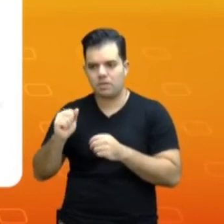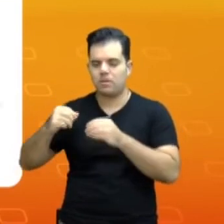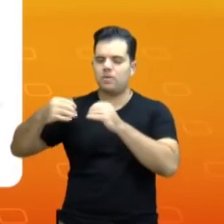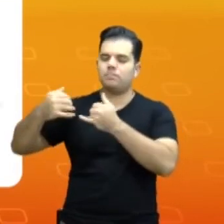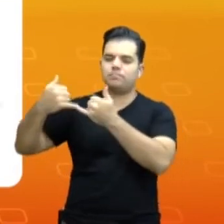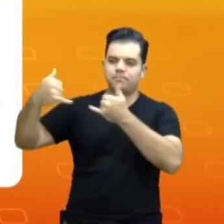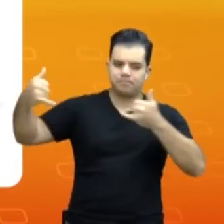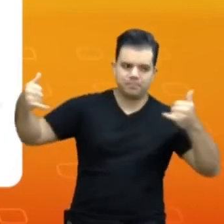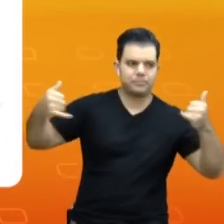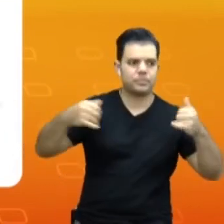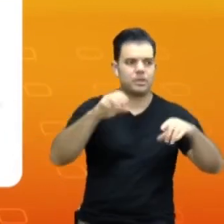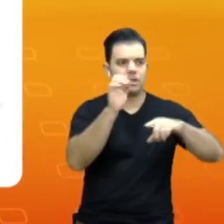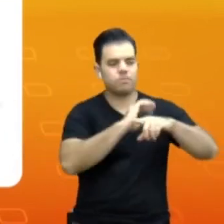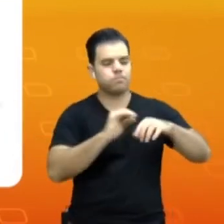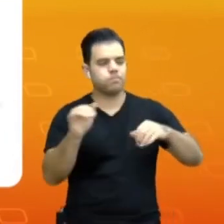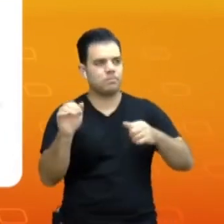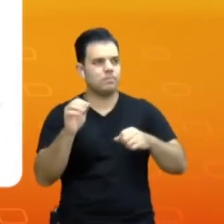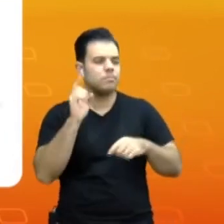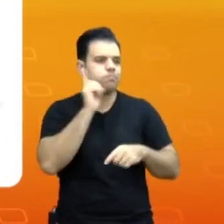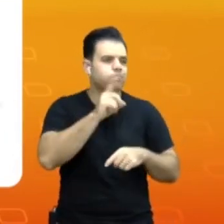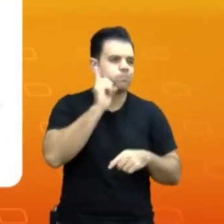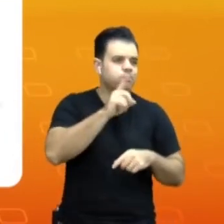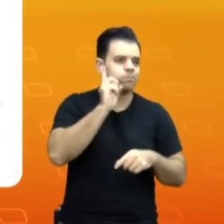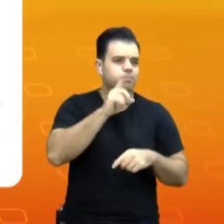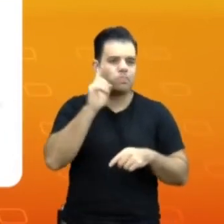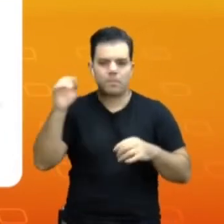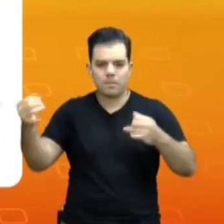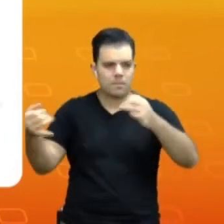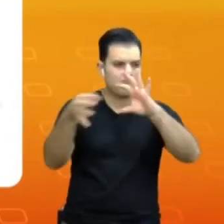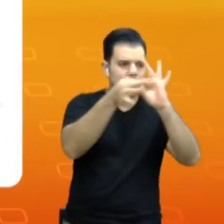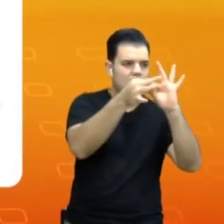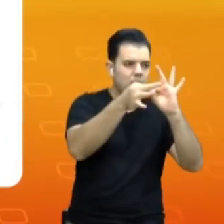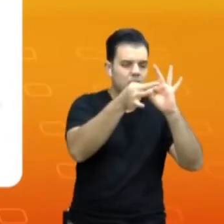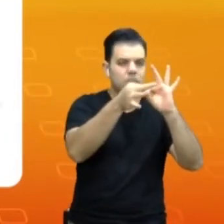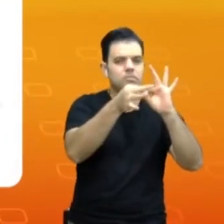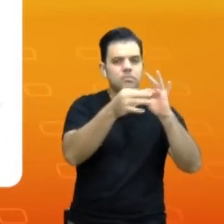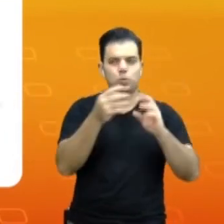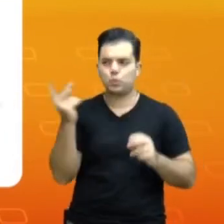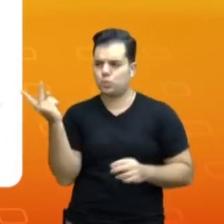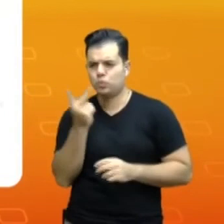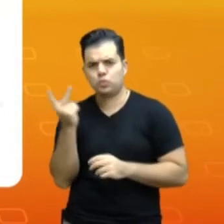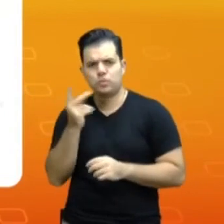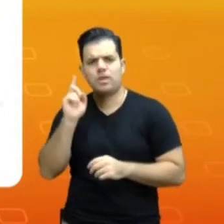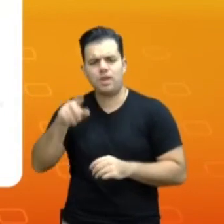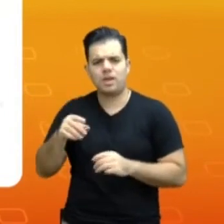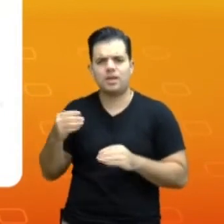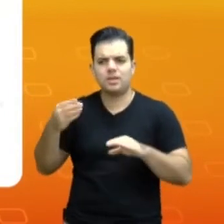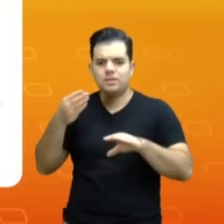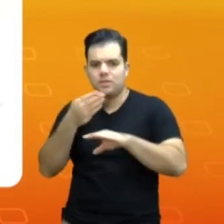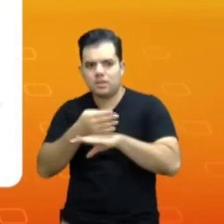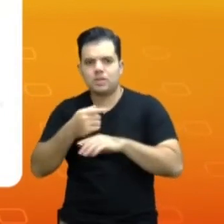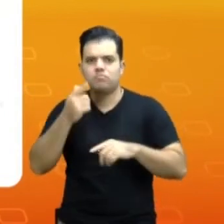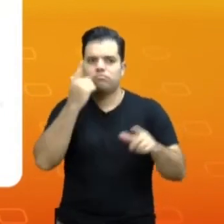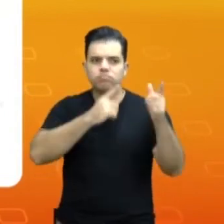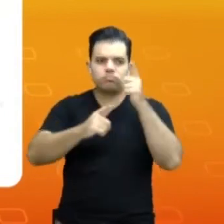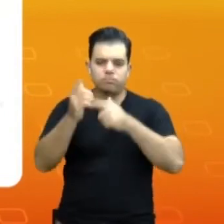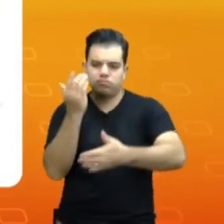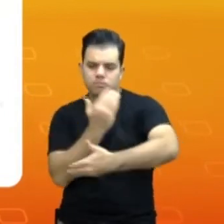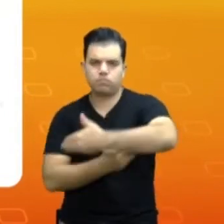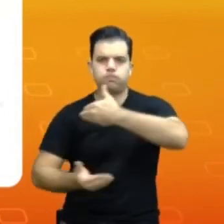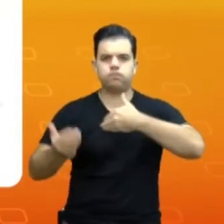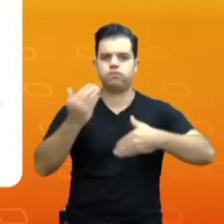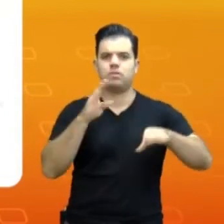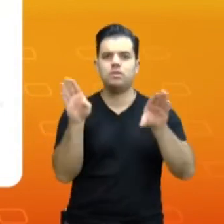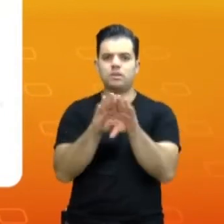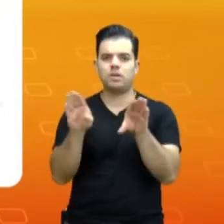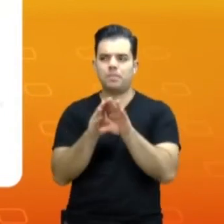nos Estados Unidos, ambos chegando numa zona de entrada, com a resiliência de comutação, e o